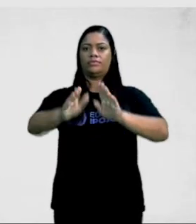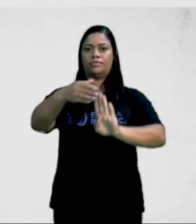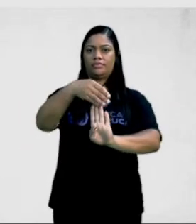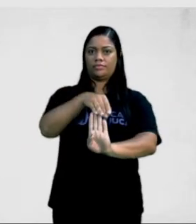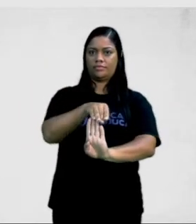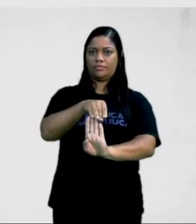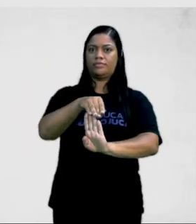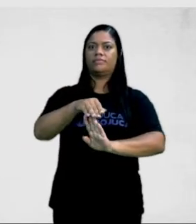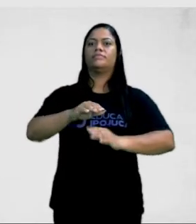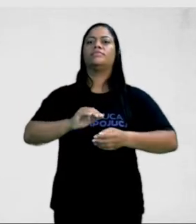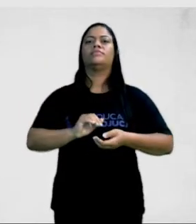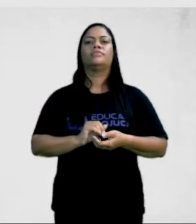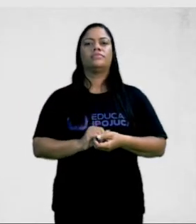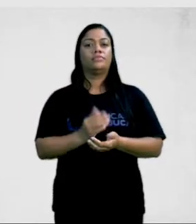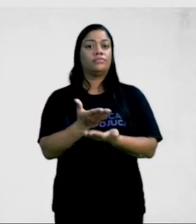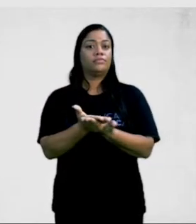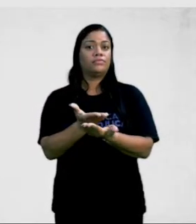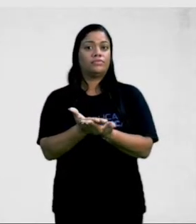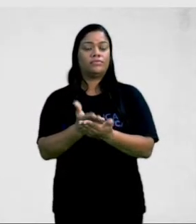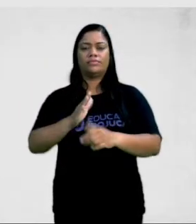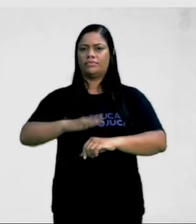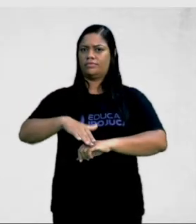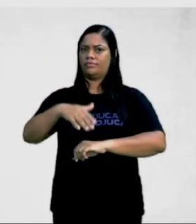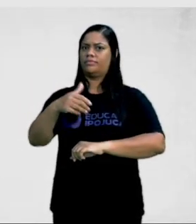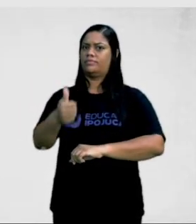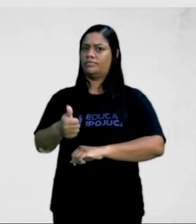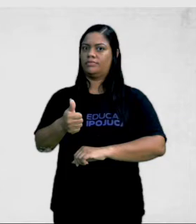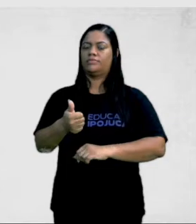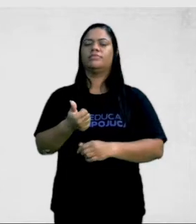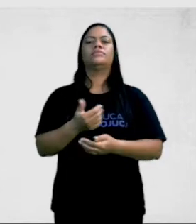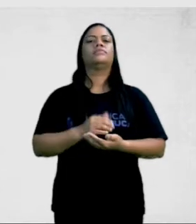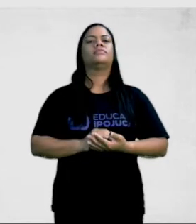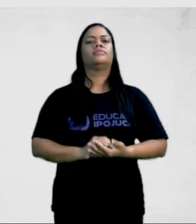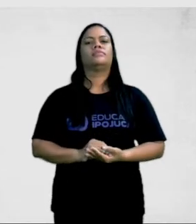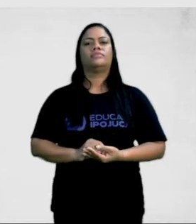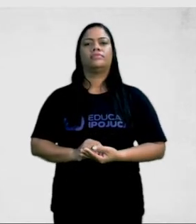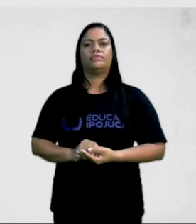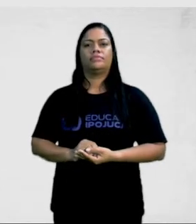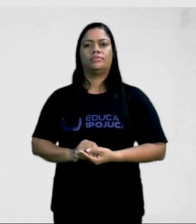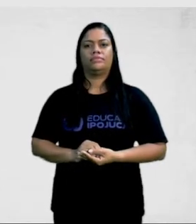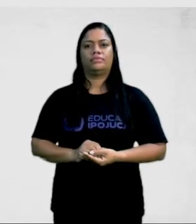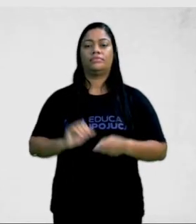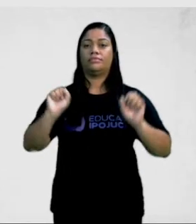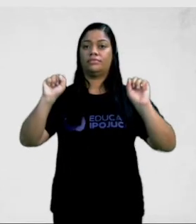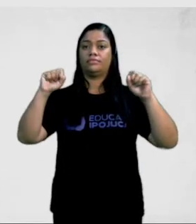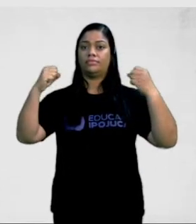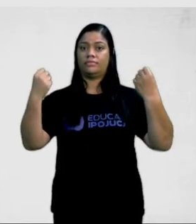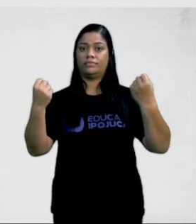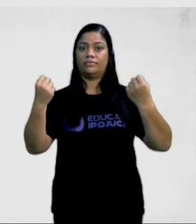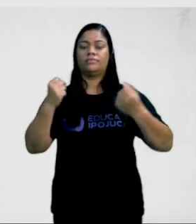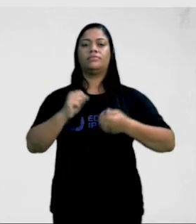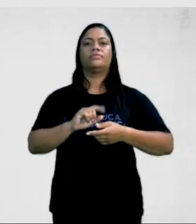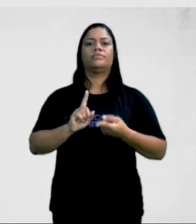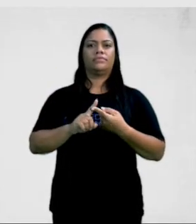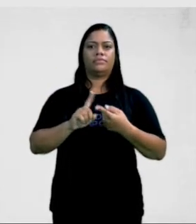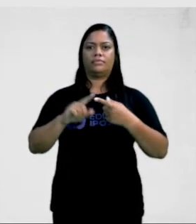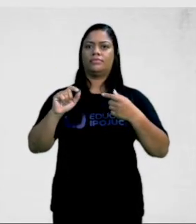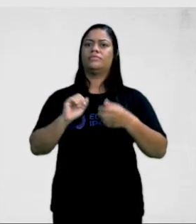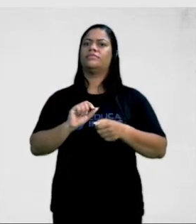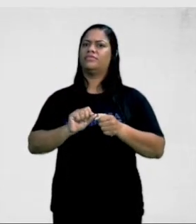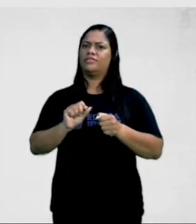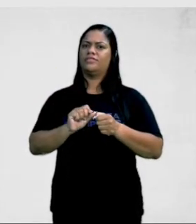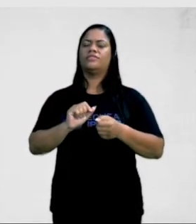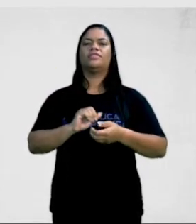trabalho, no espaço de estudo, para melhorar seu condicionamento físico. A ginástica em academia, que a